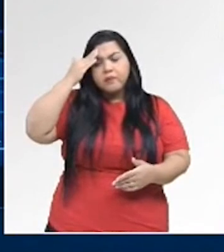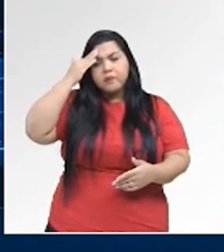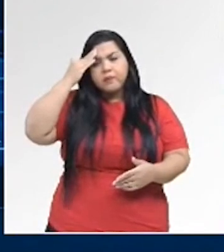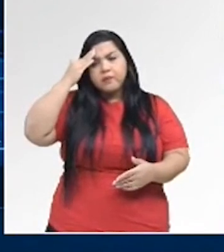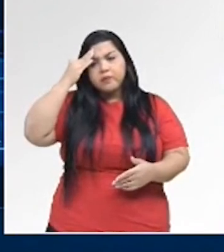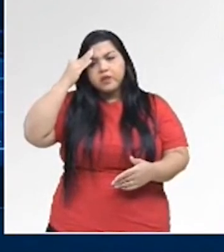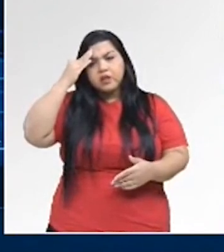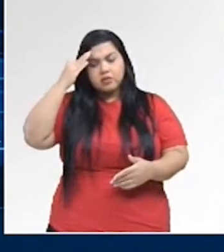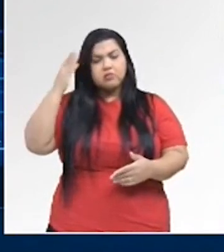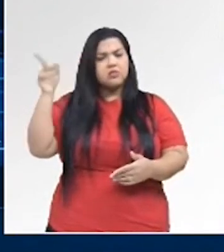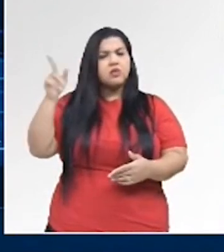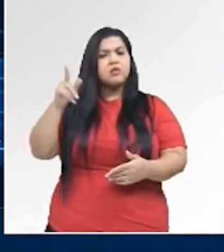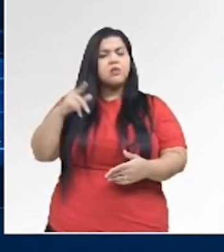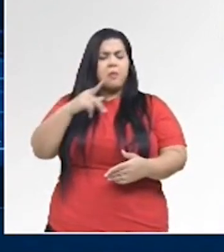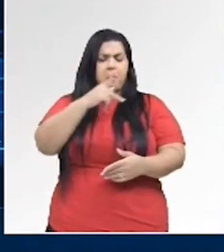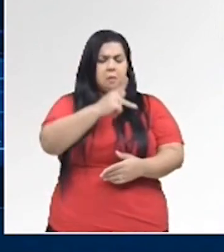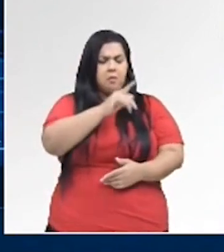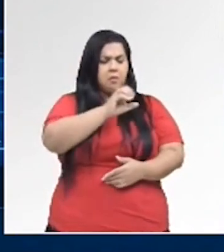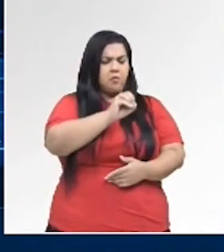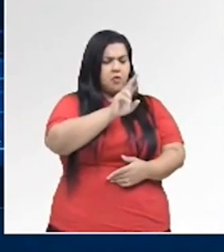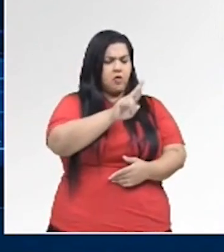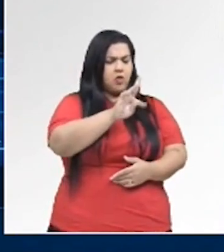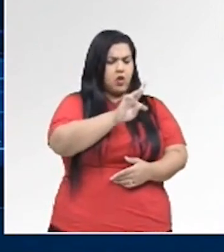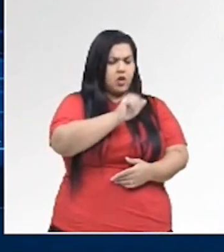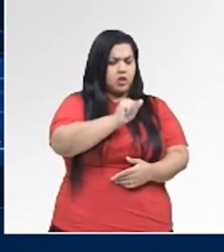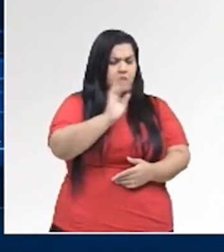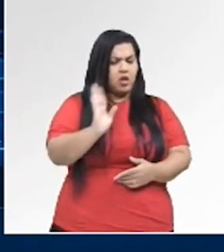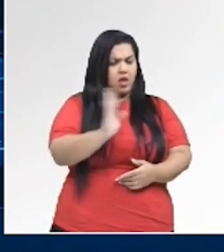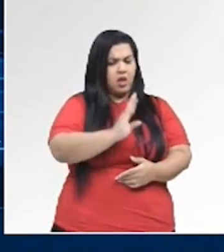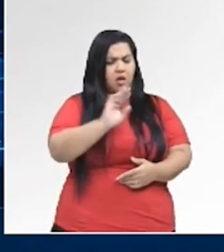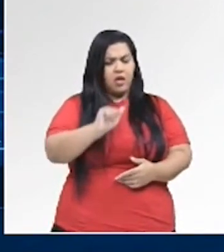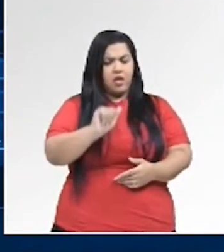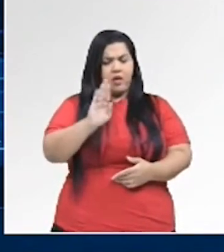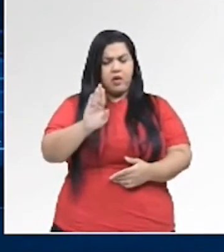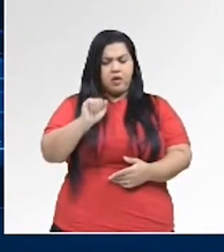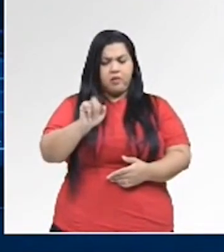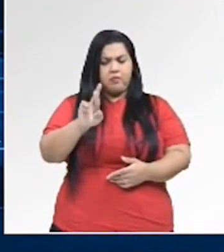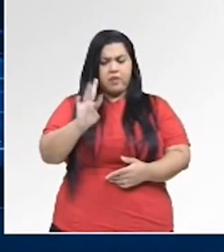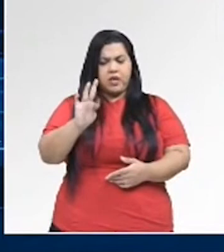que porta é essa? Será que é a porta da leitura? Aí nós temos